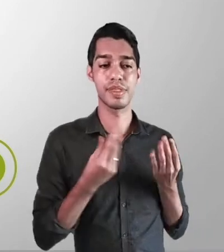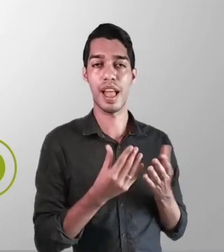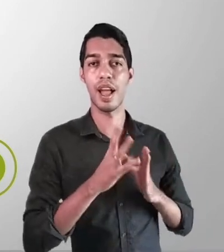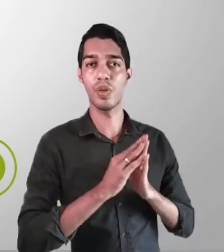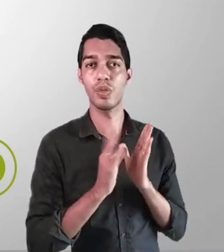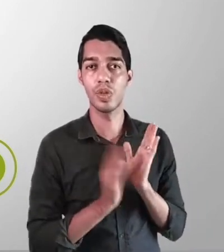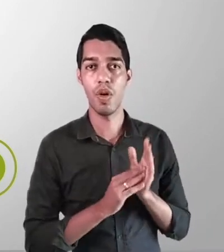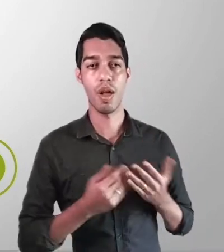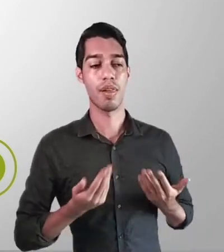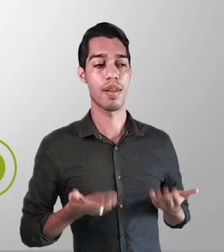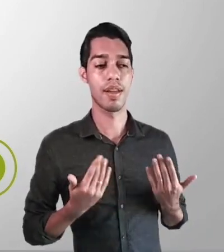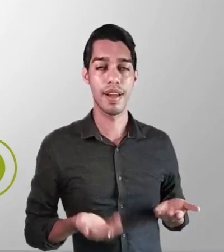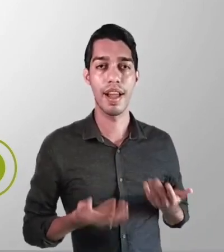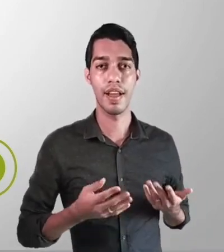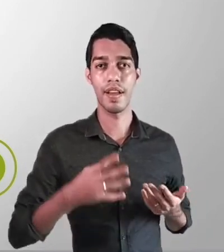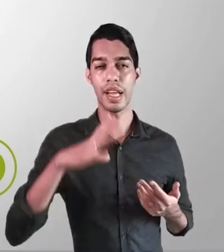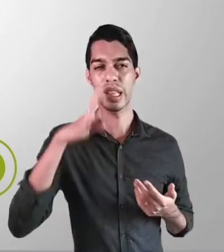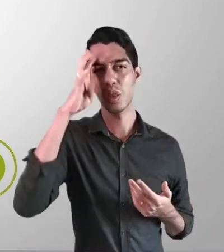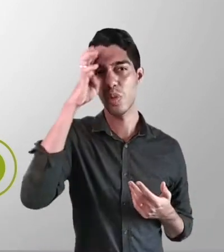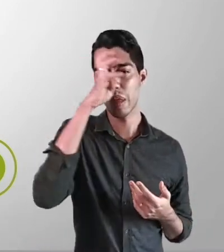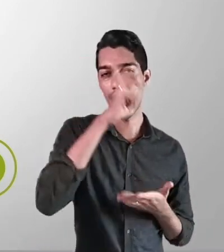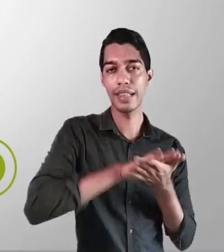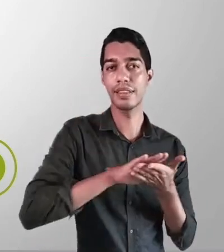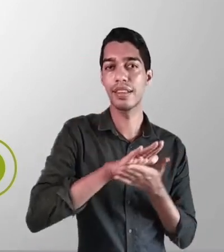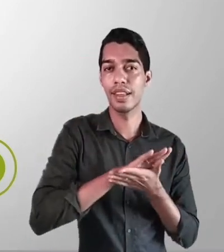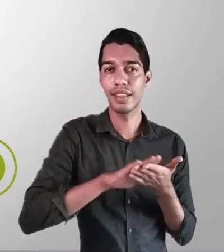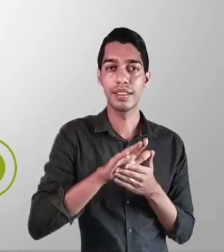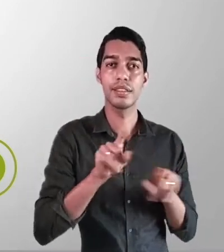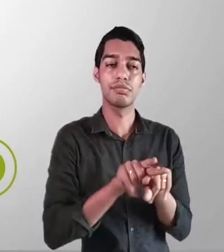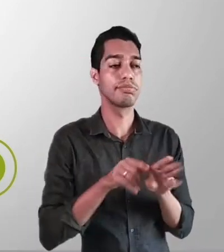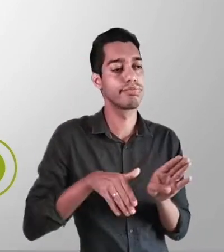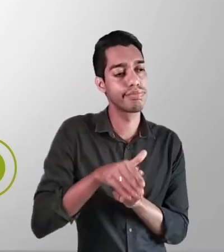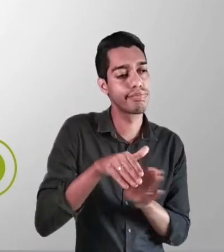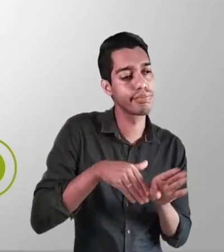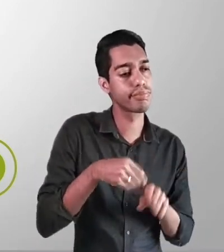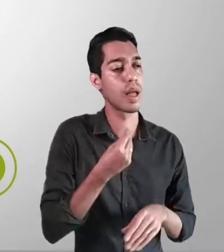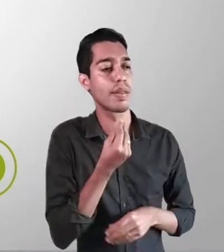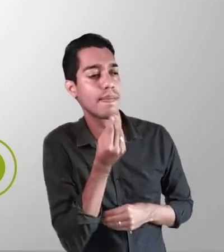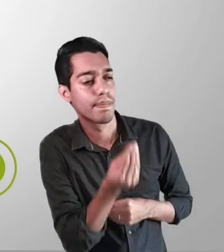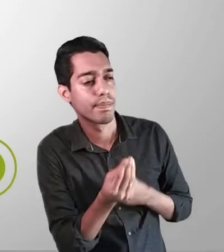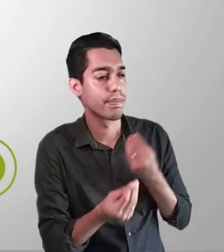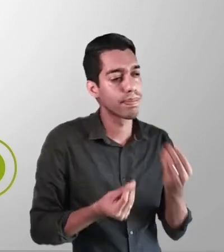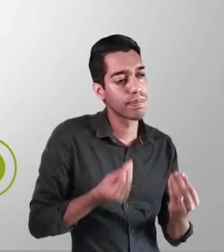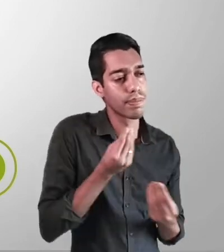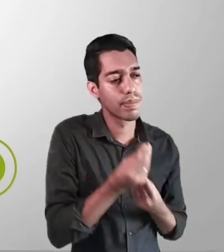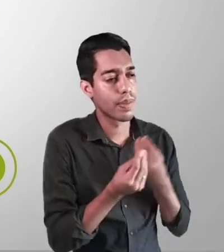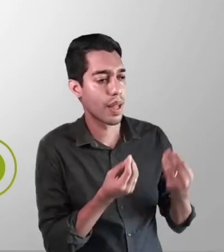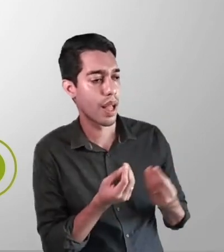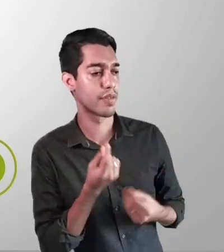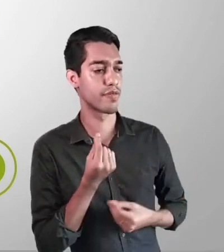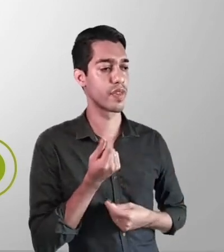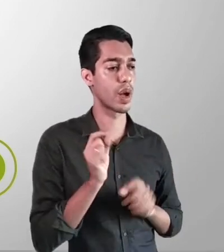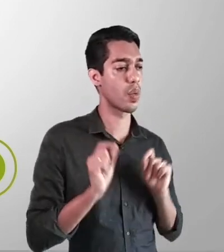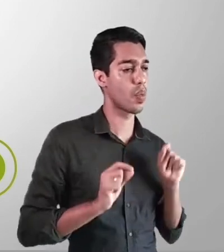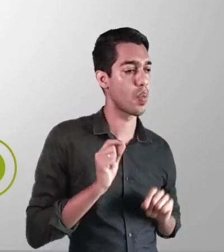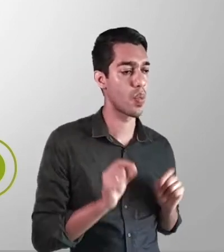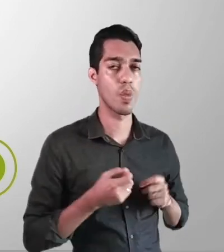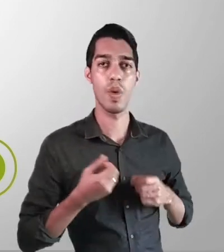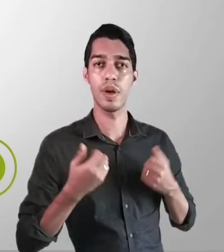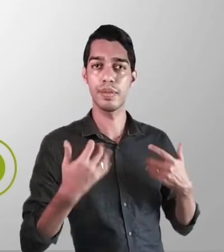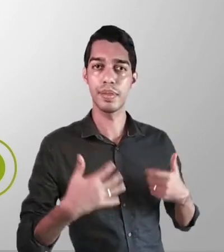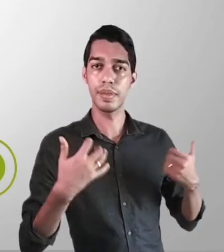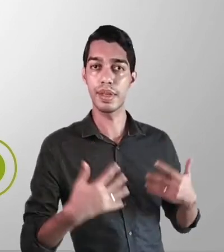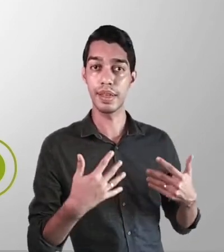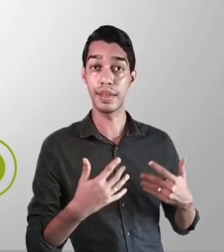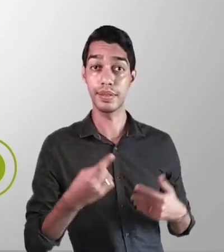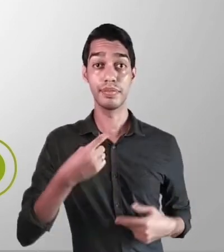leves, descomplicados, com orientações financeiras. E com isso, o setor bancário vai dialogando com os consumidores do jeito